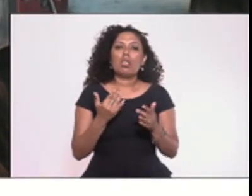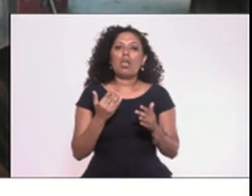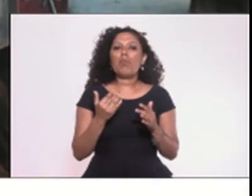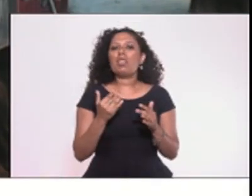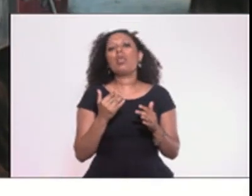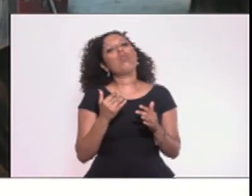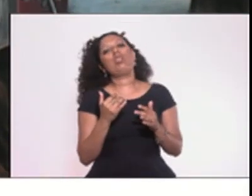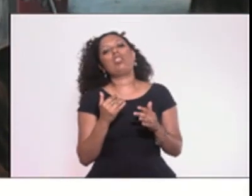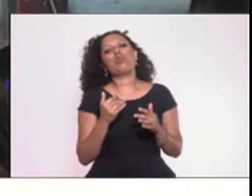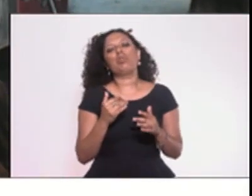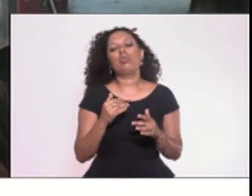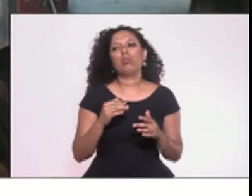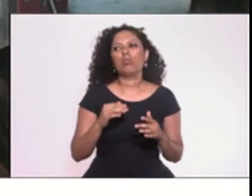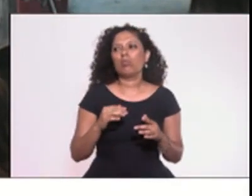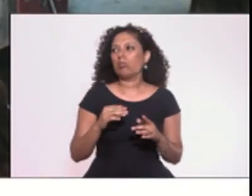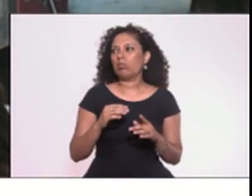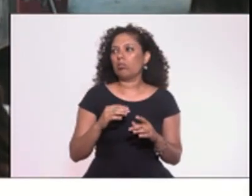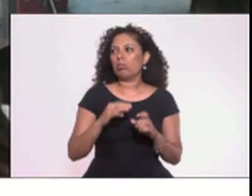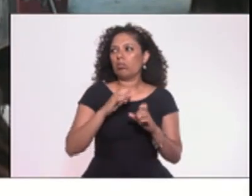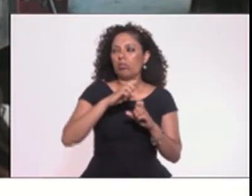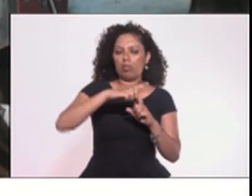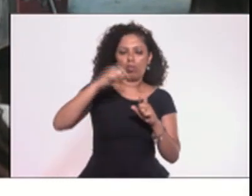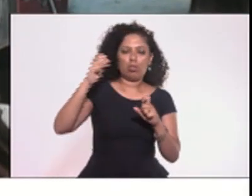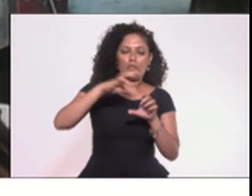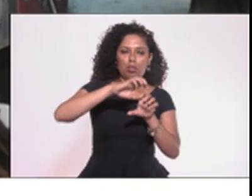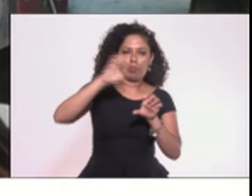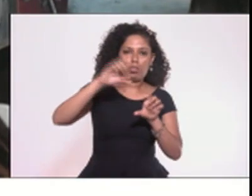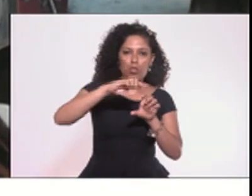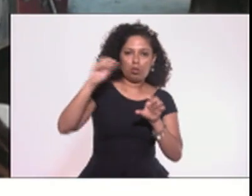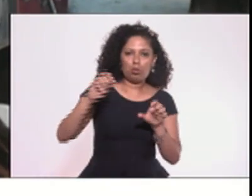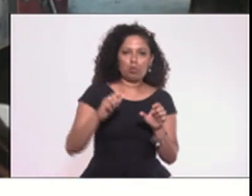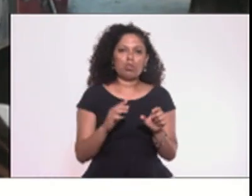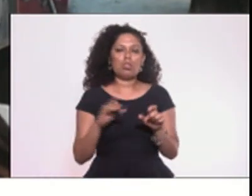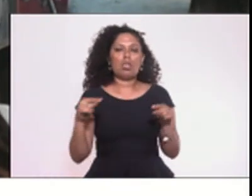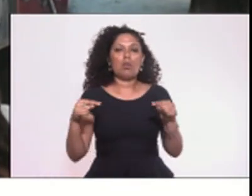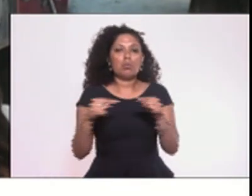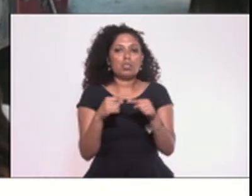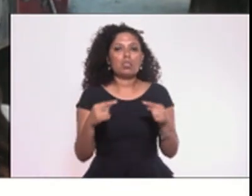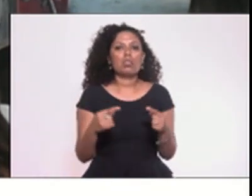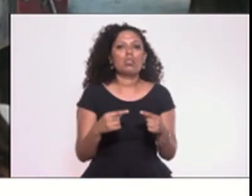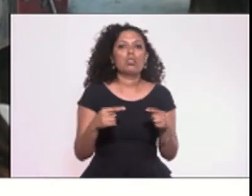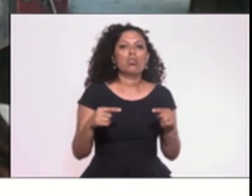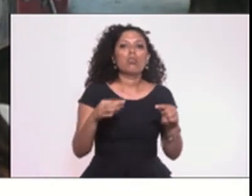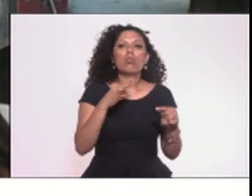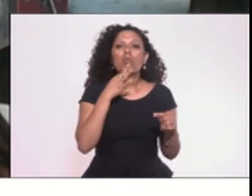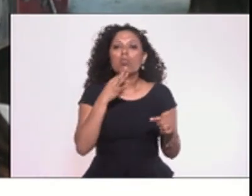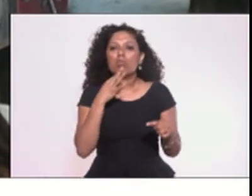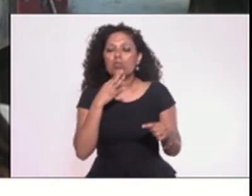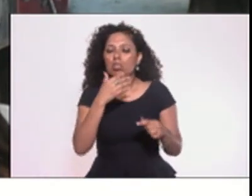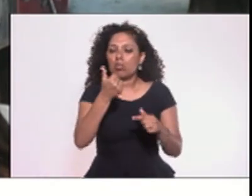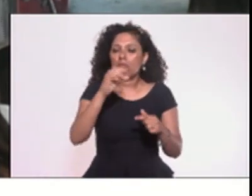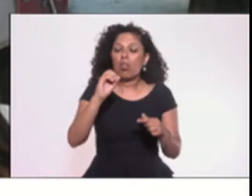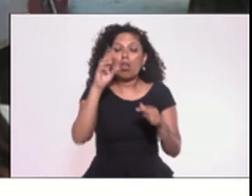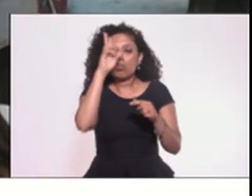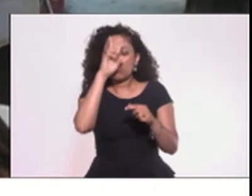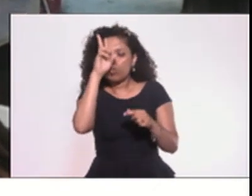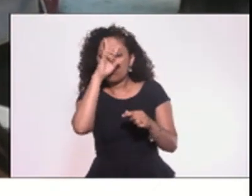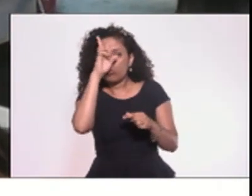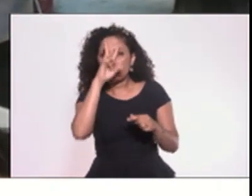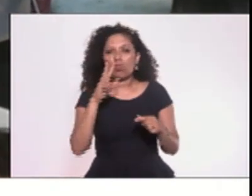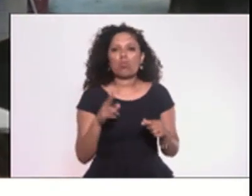com o Mercado, onde os senhores podem baixar um e-book e conhecer 10 cases, 10 histórias